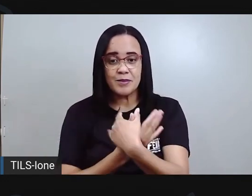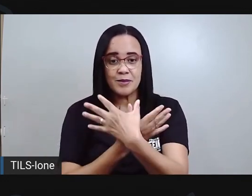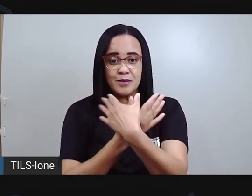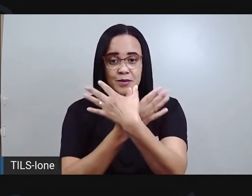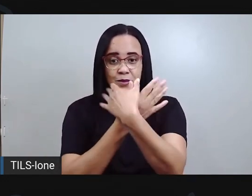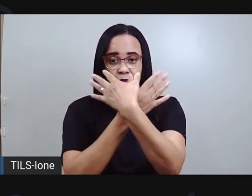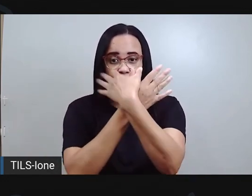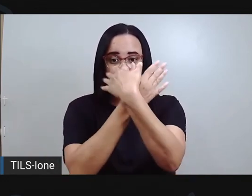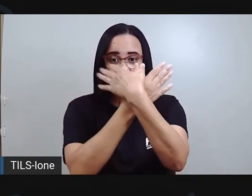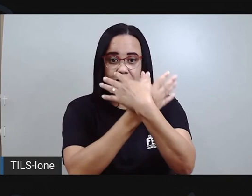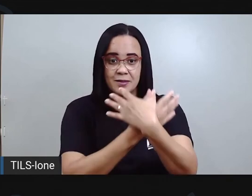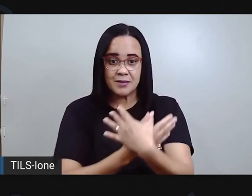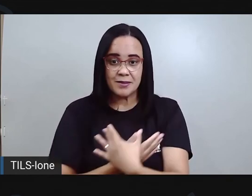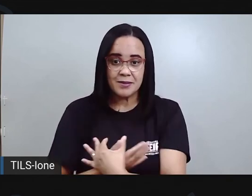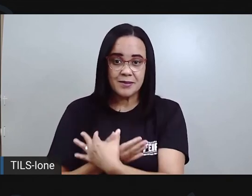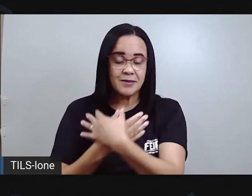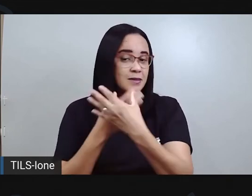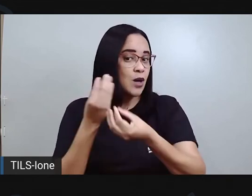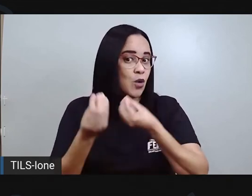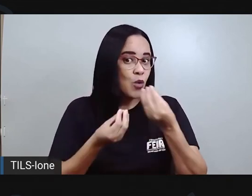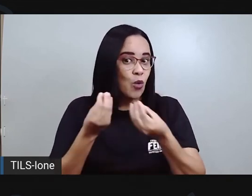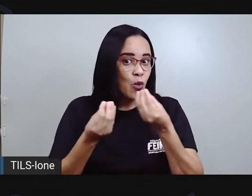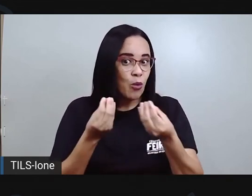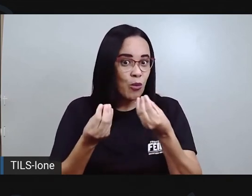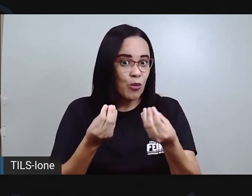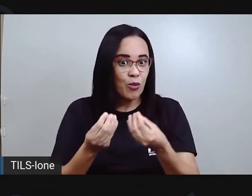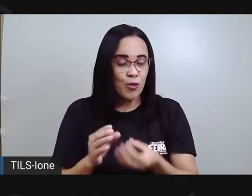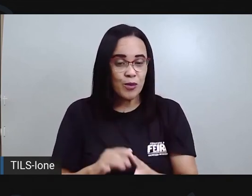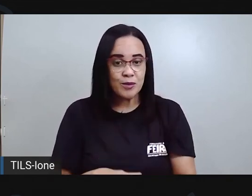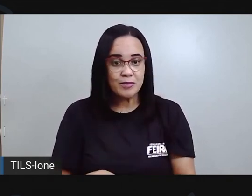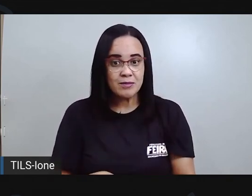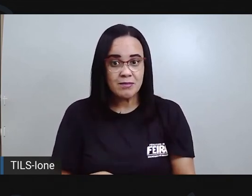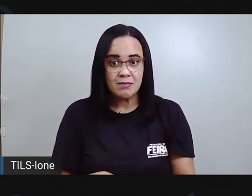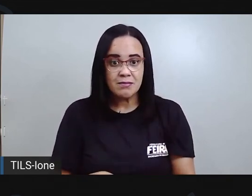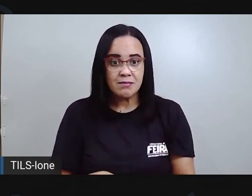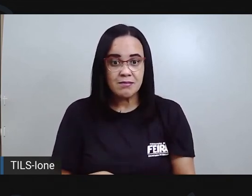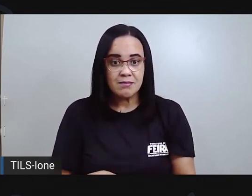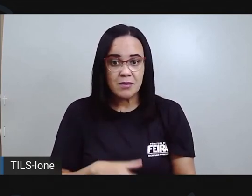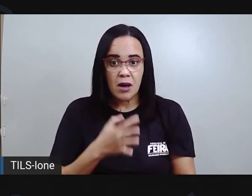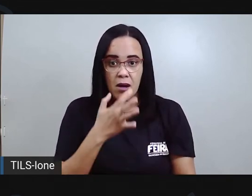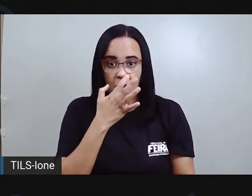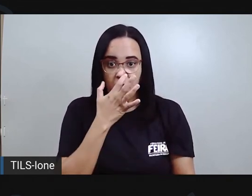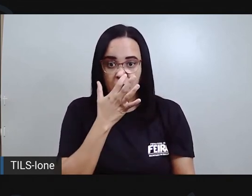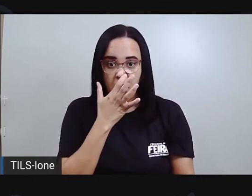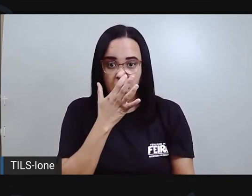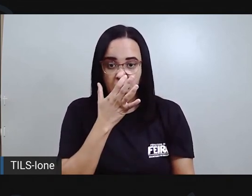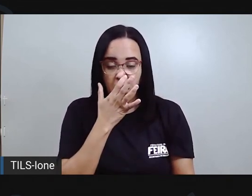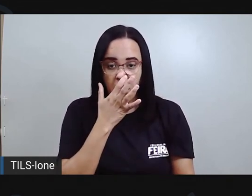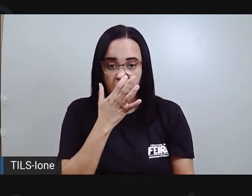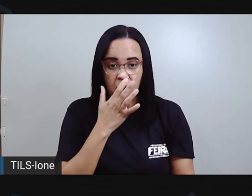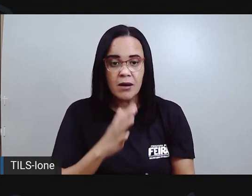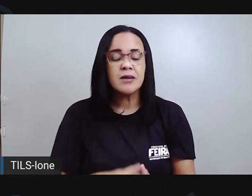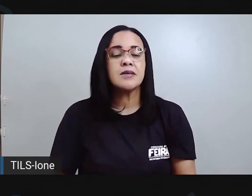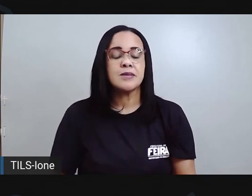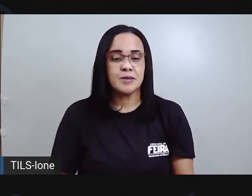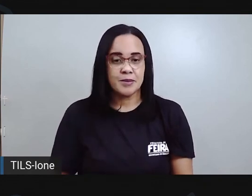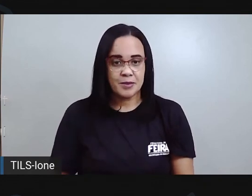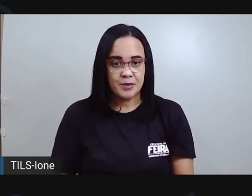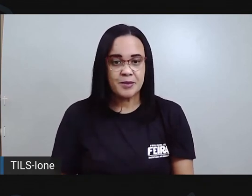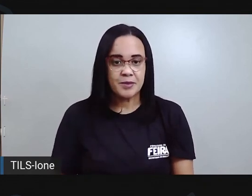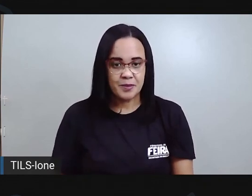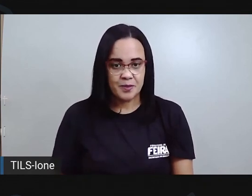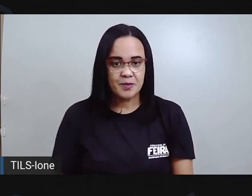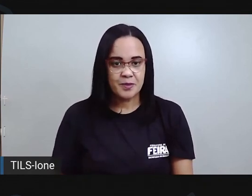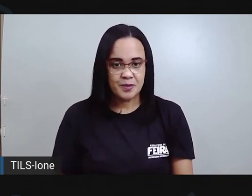Uau, meninada! Olha a minha borboleta aqui. E eu agora vou